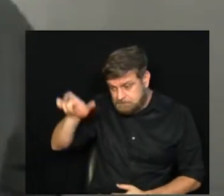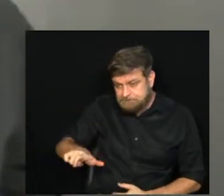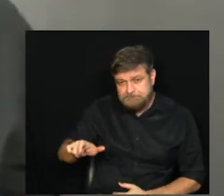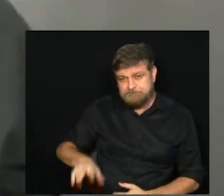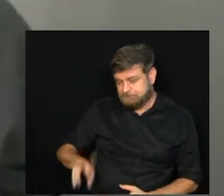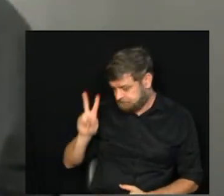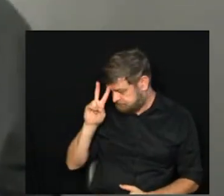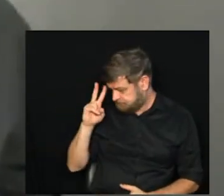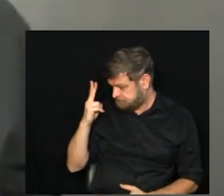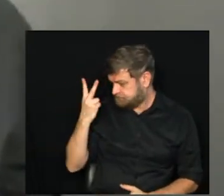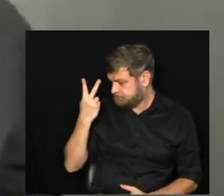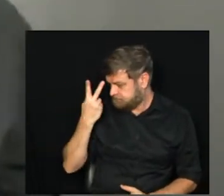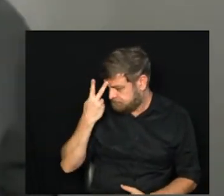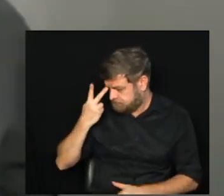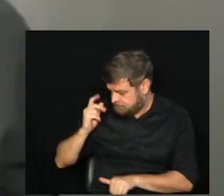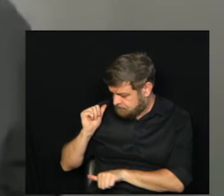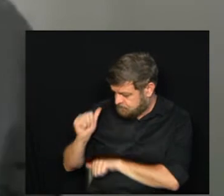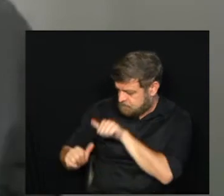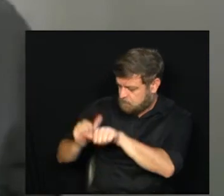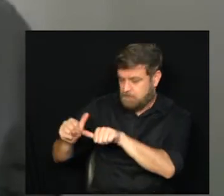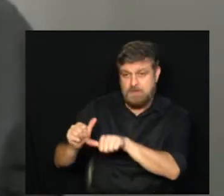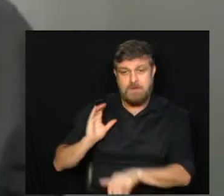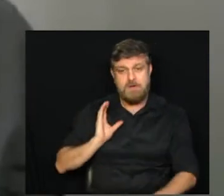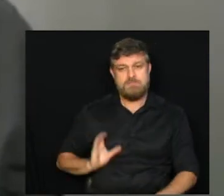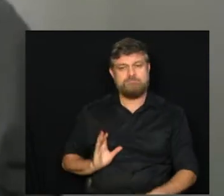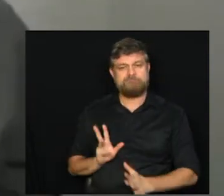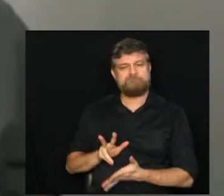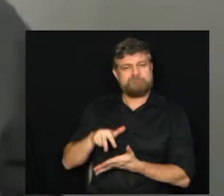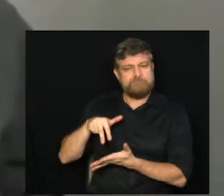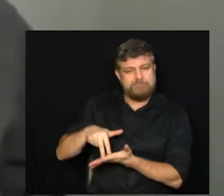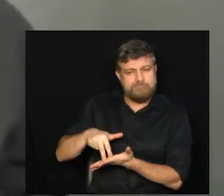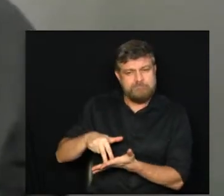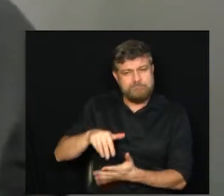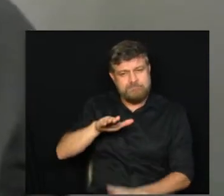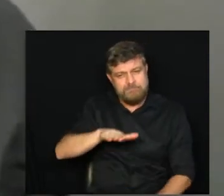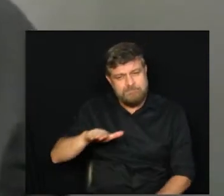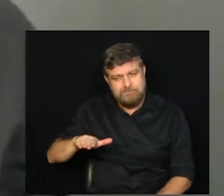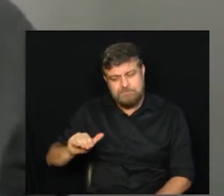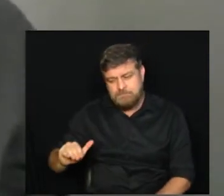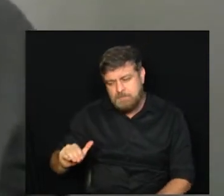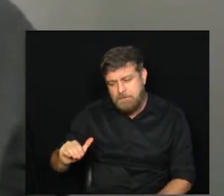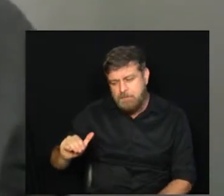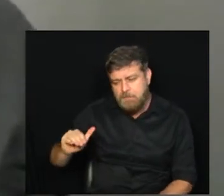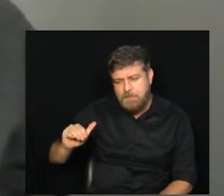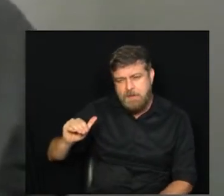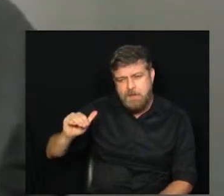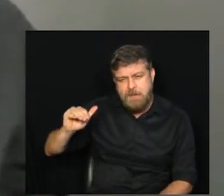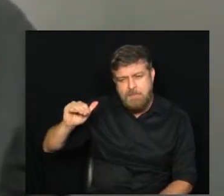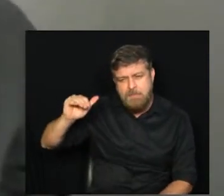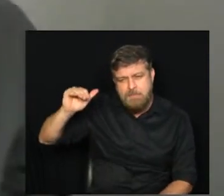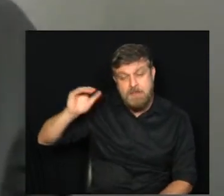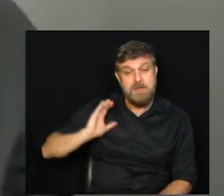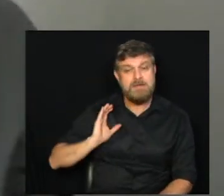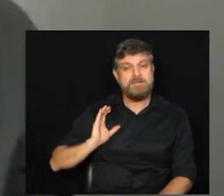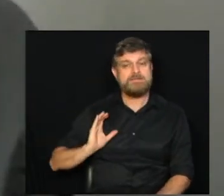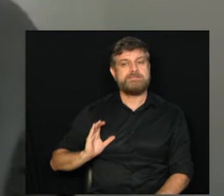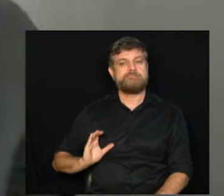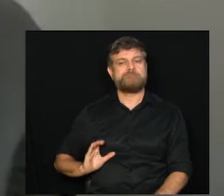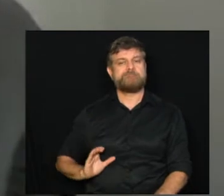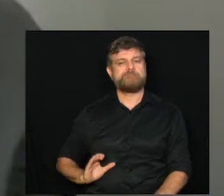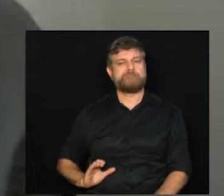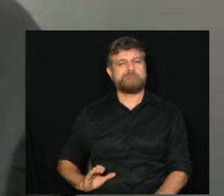os posicionamentos enquanto cidadãos, né? A criança passa a crescer e exercer uma cidadania muito